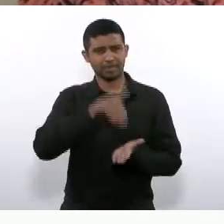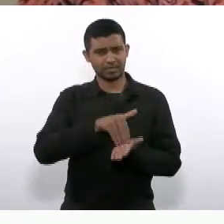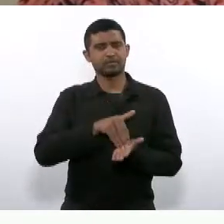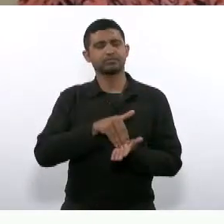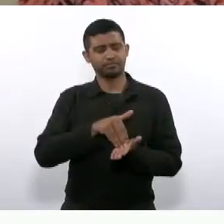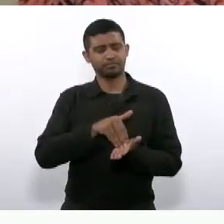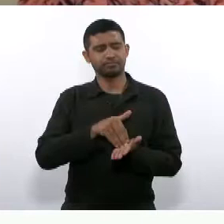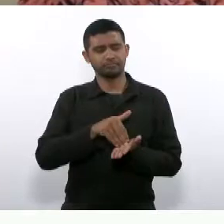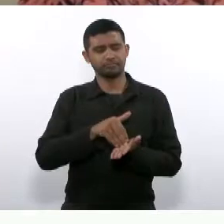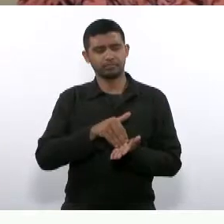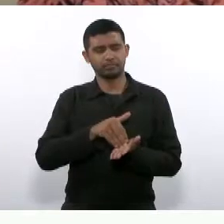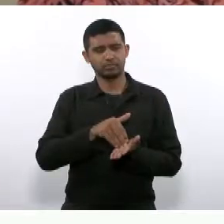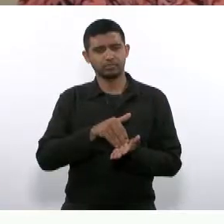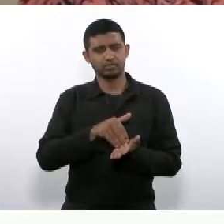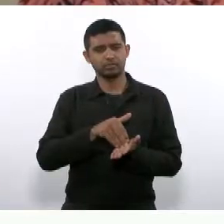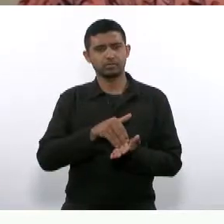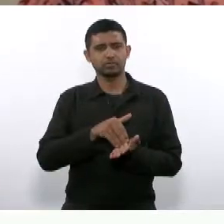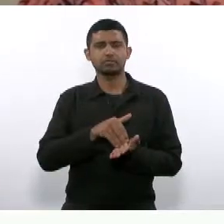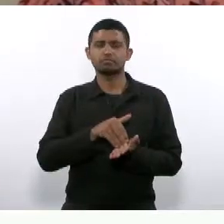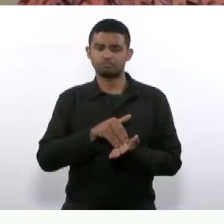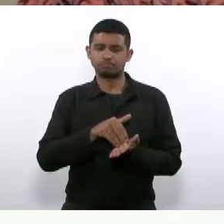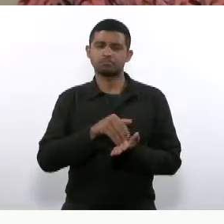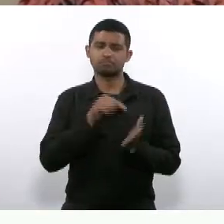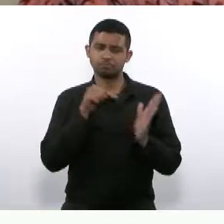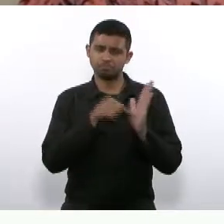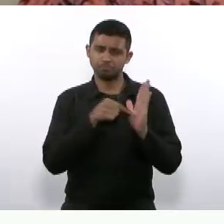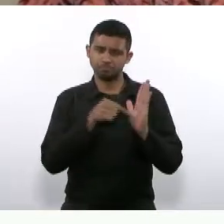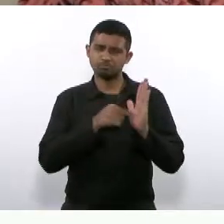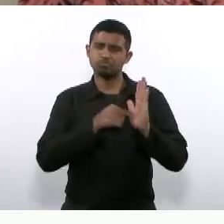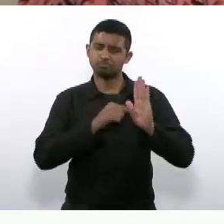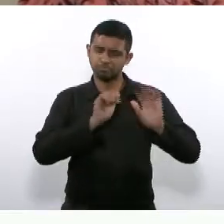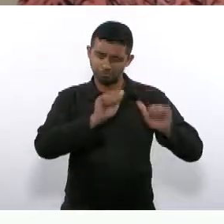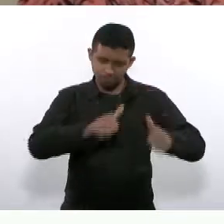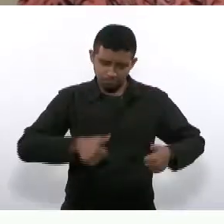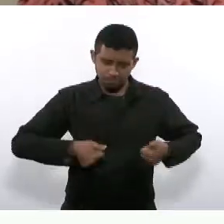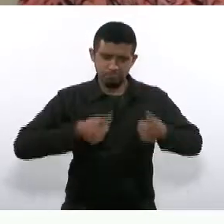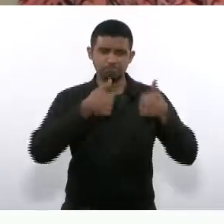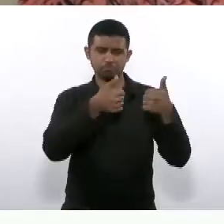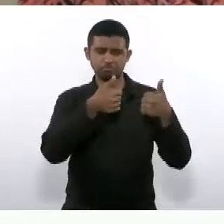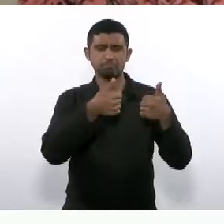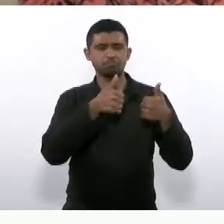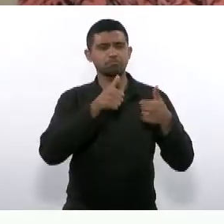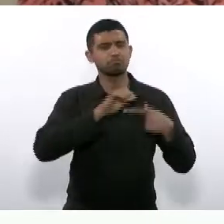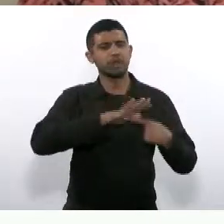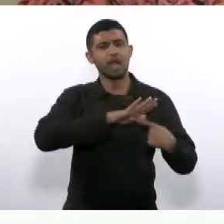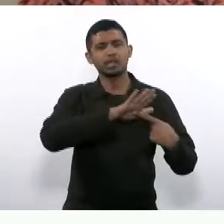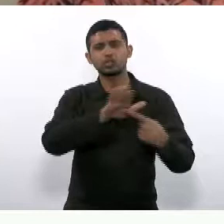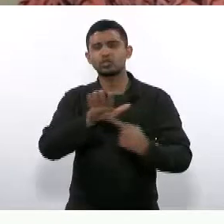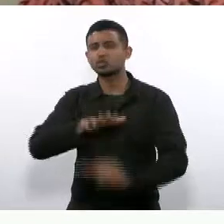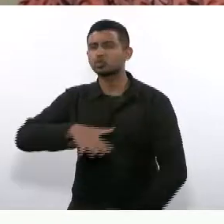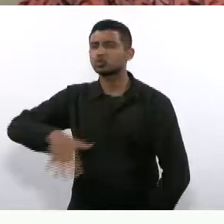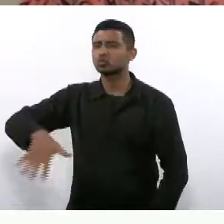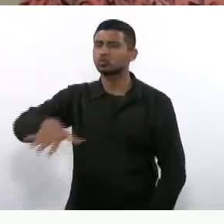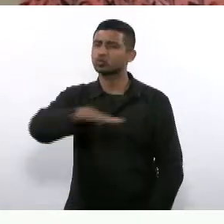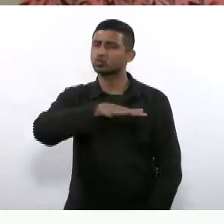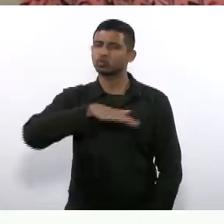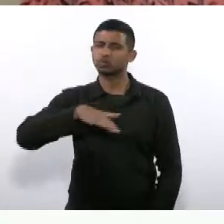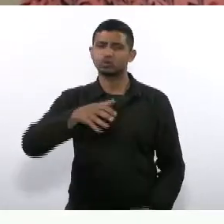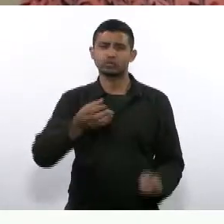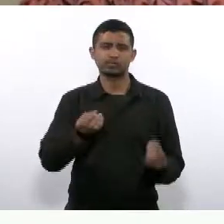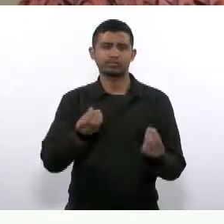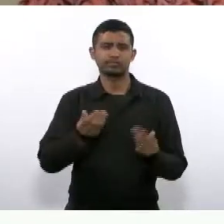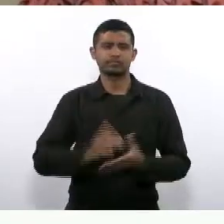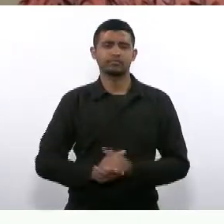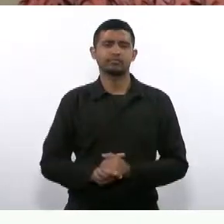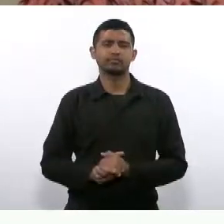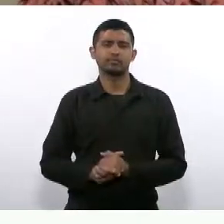também tem uma qualidade fundamental quando resgata todo processo que ocorreu